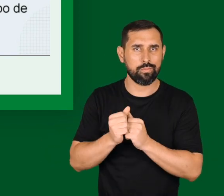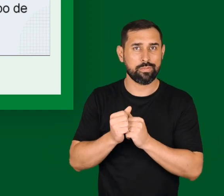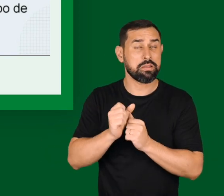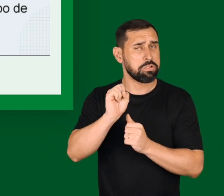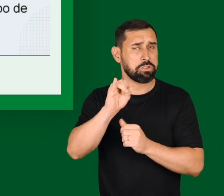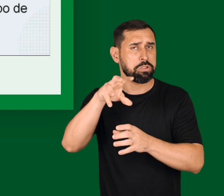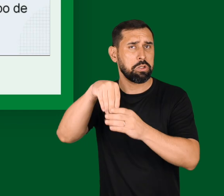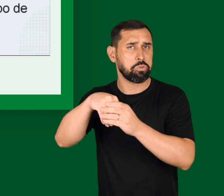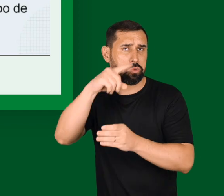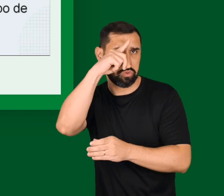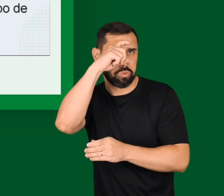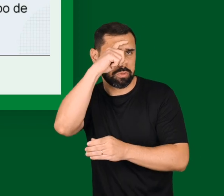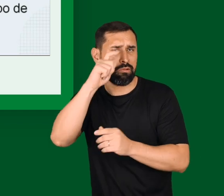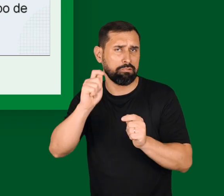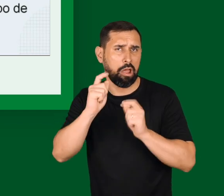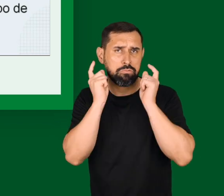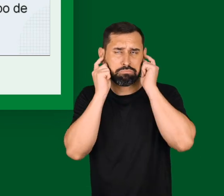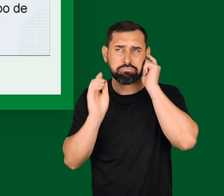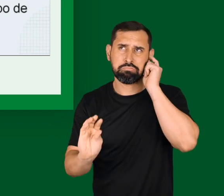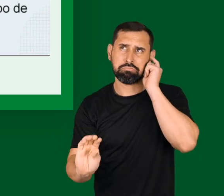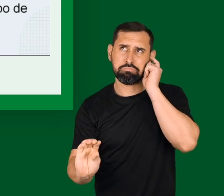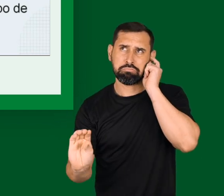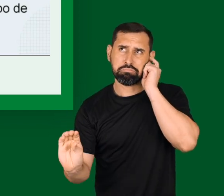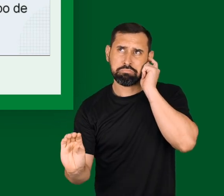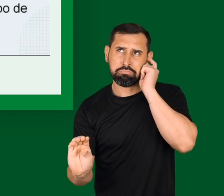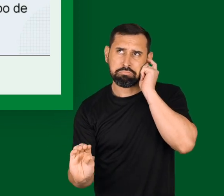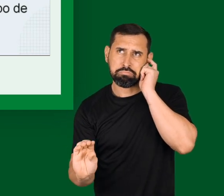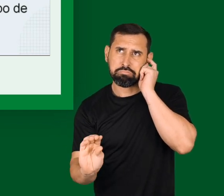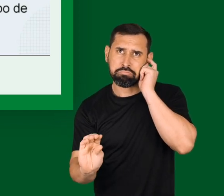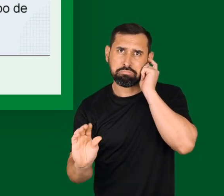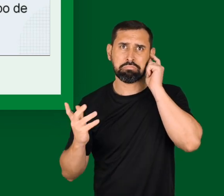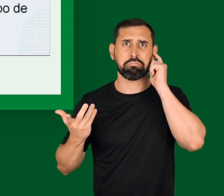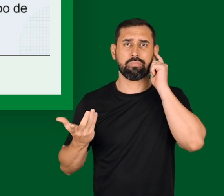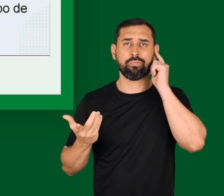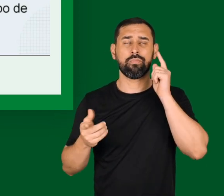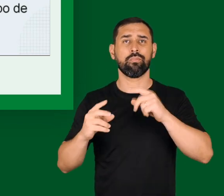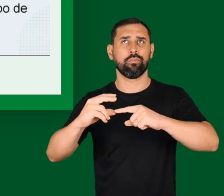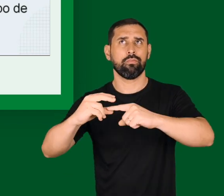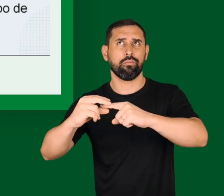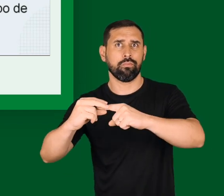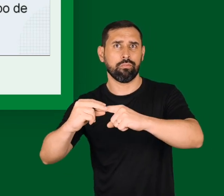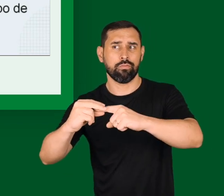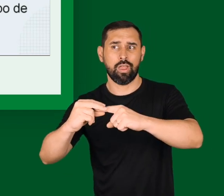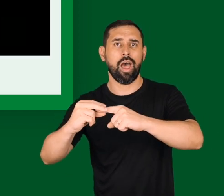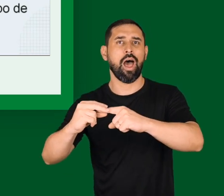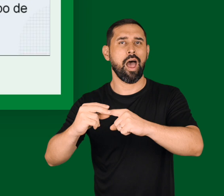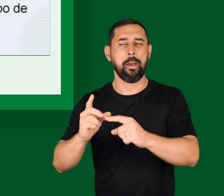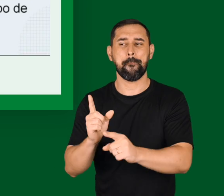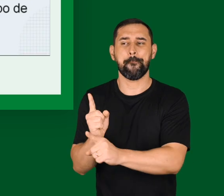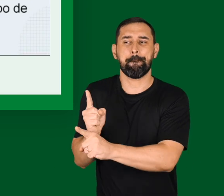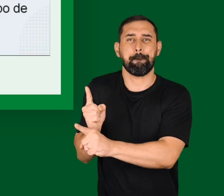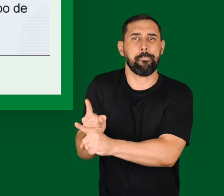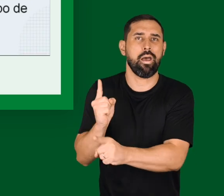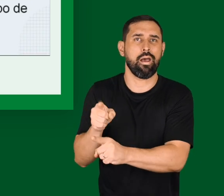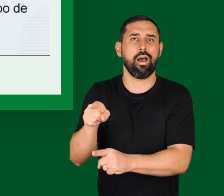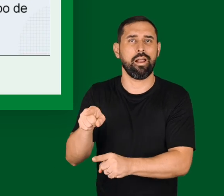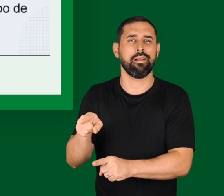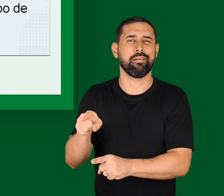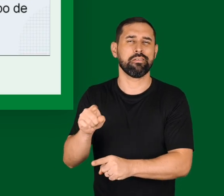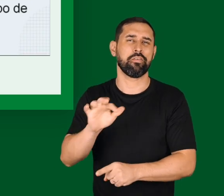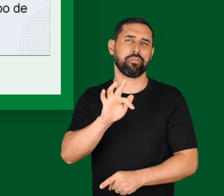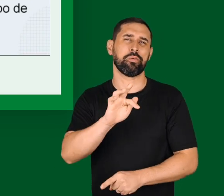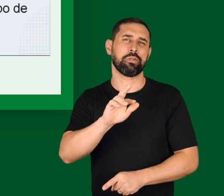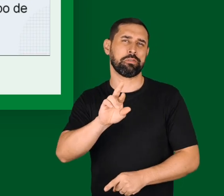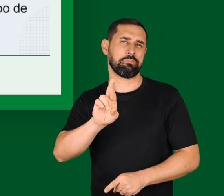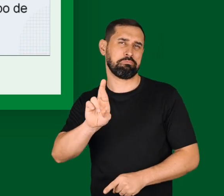uma unidade pediátrica, a gente vai poder contar com ausculta pulmonar, a oximetria que vai garantir a